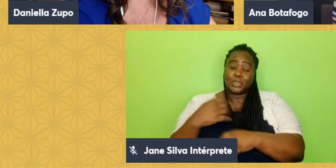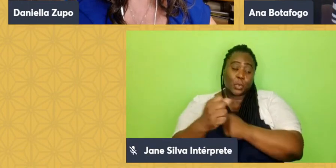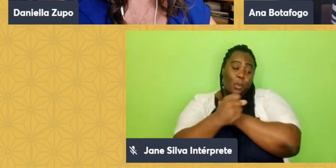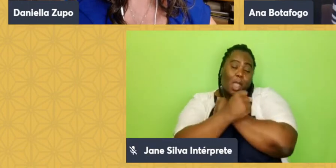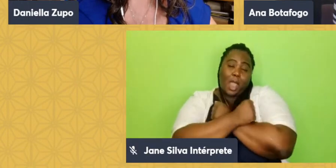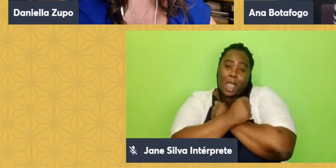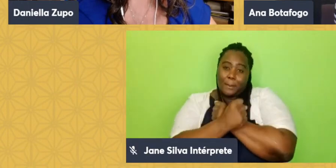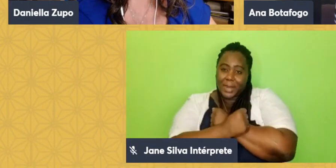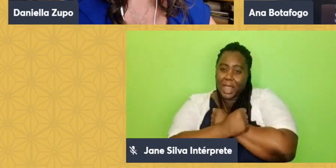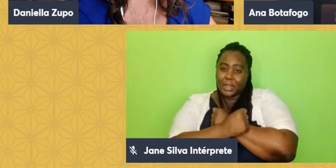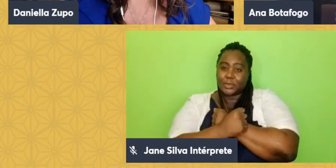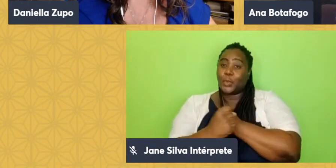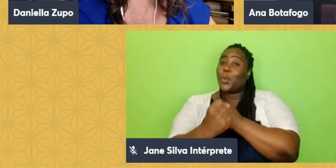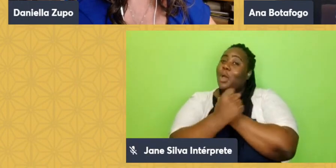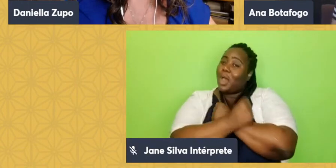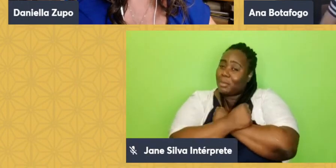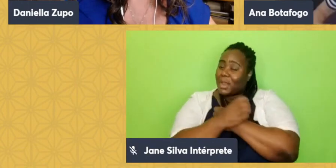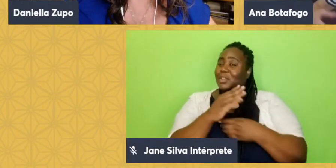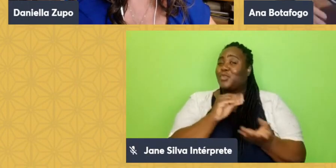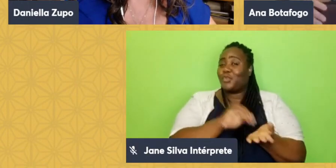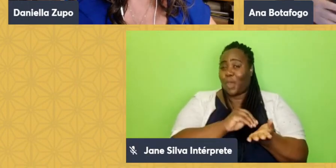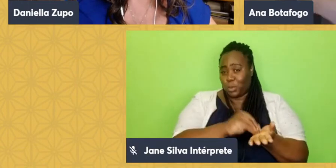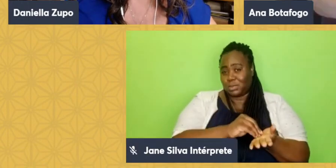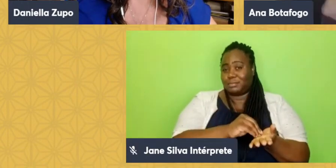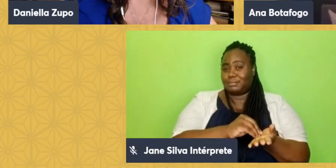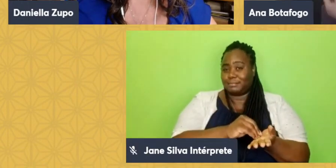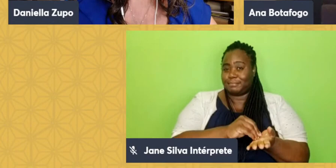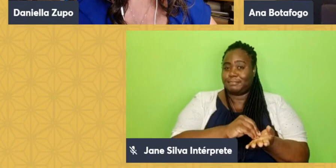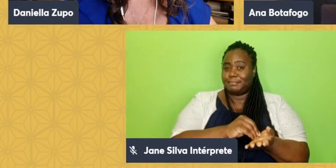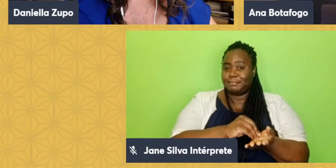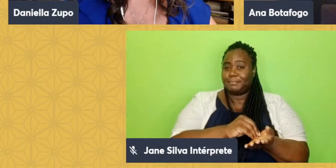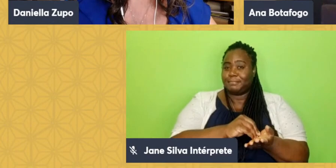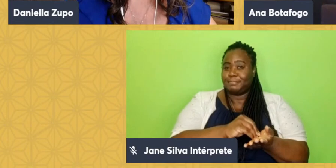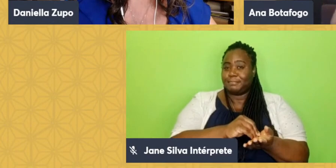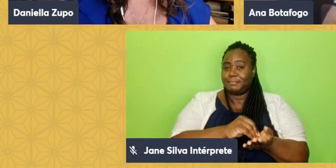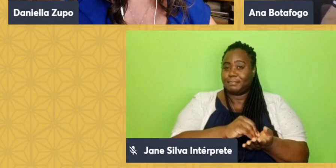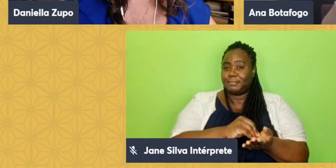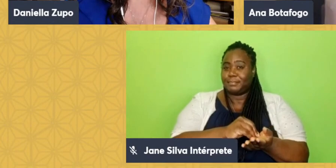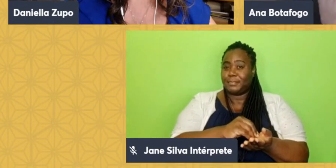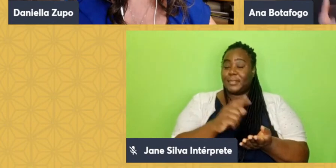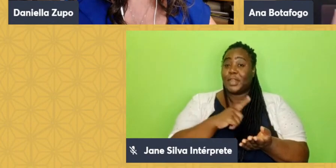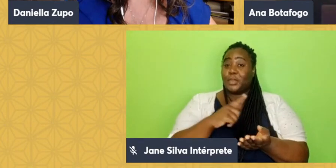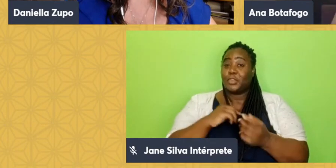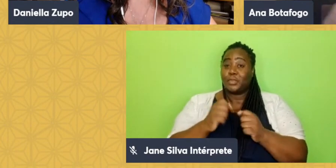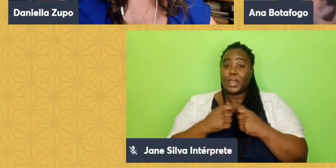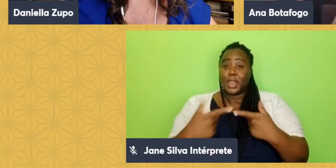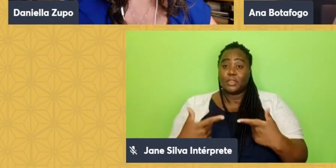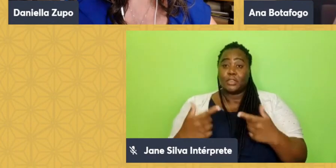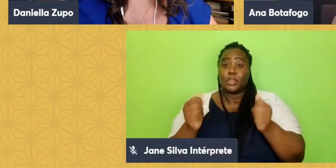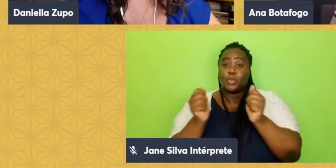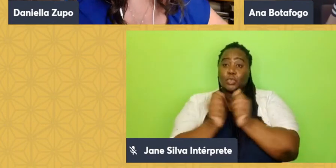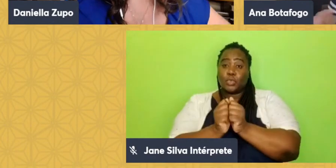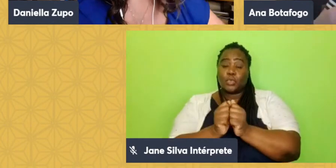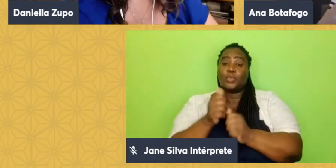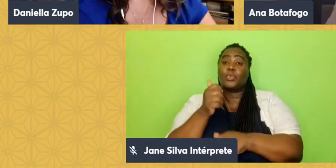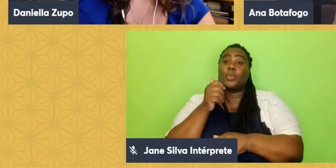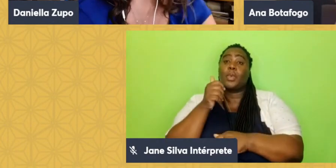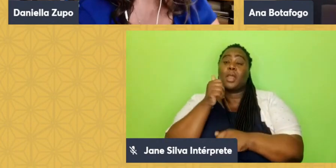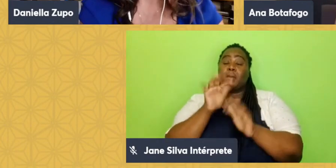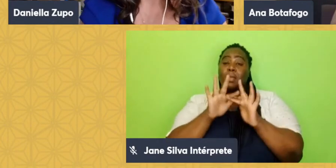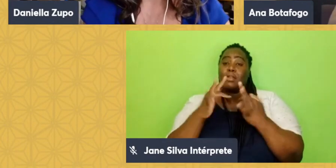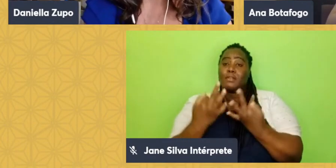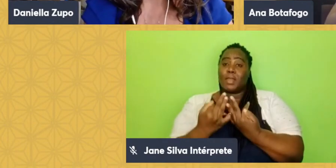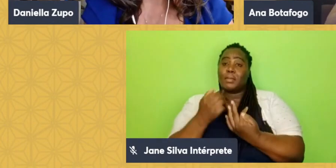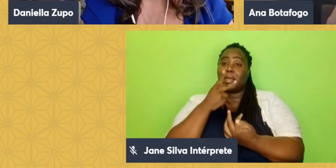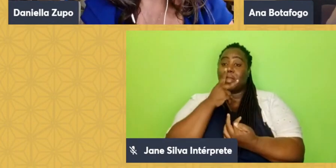um abraço faz falta então eu eu tiver sorte de estar junto com a minha família os meus pais